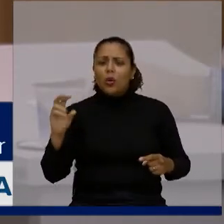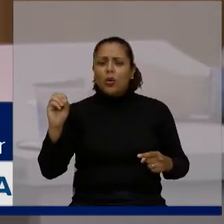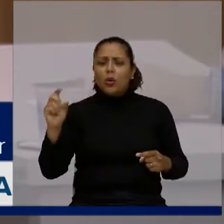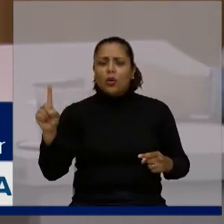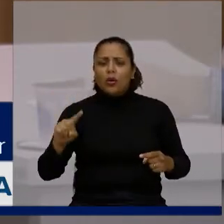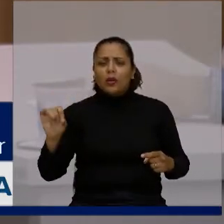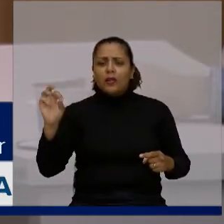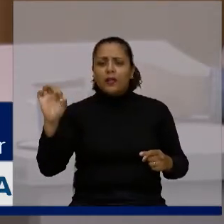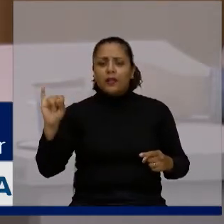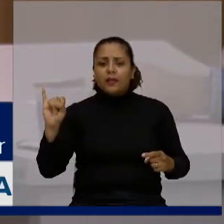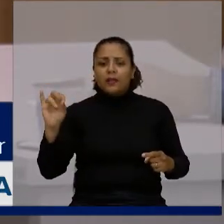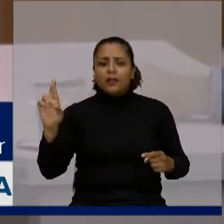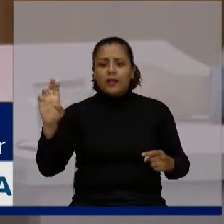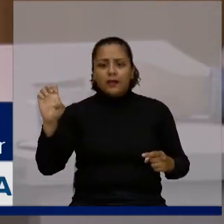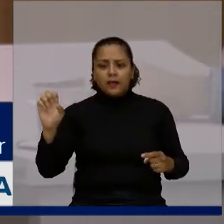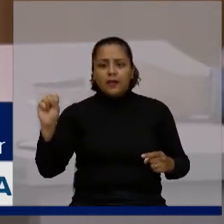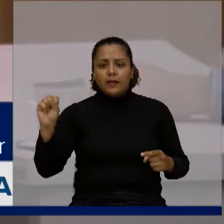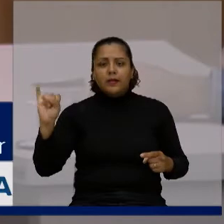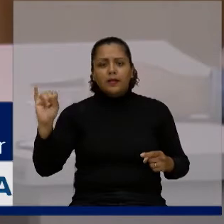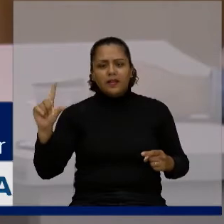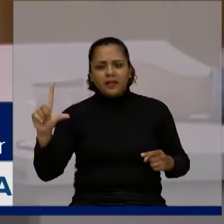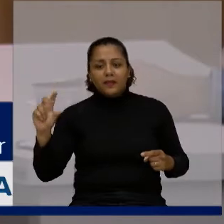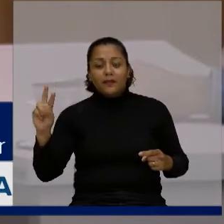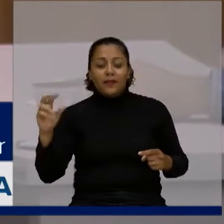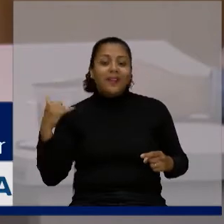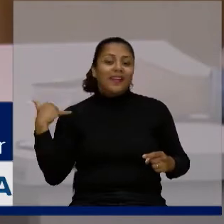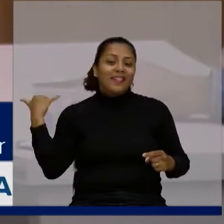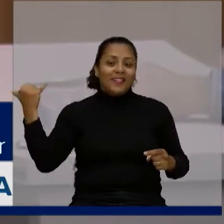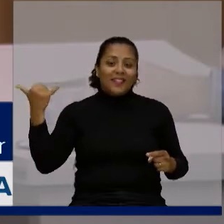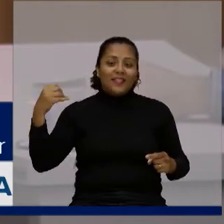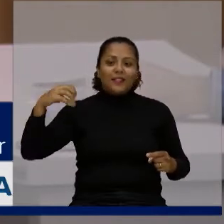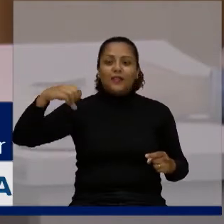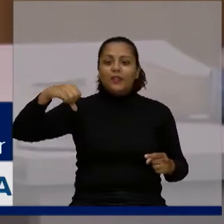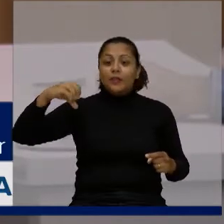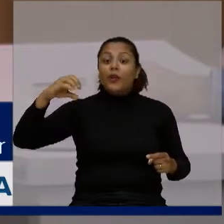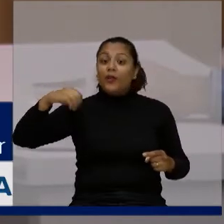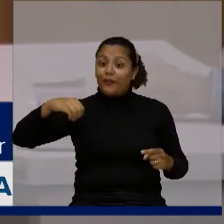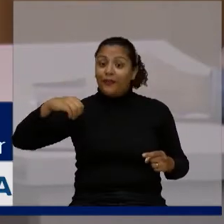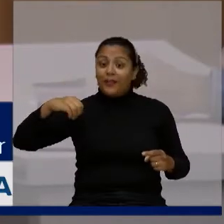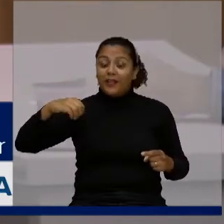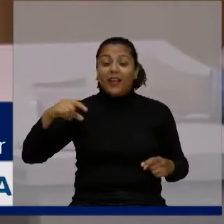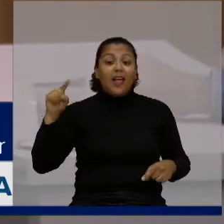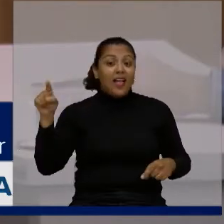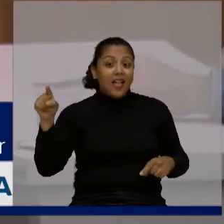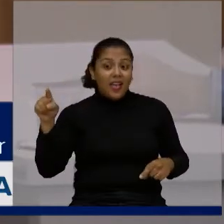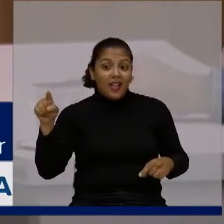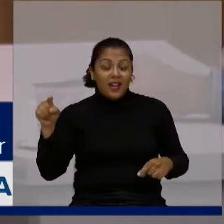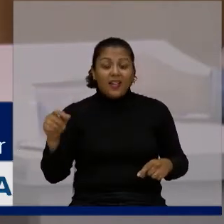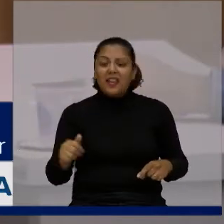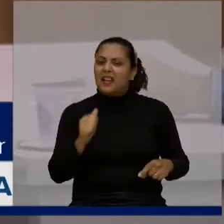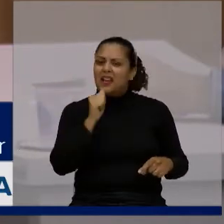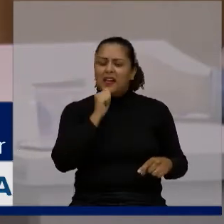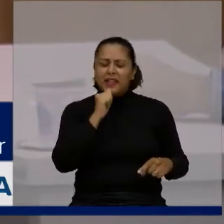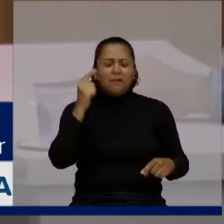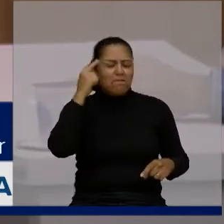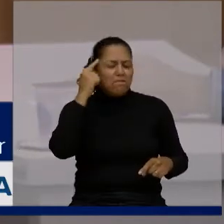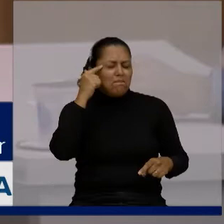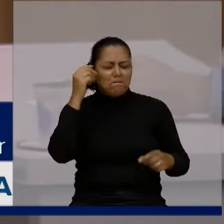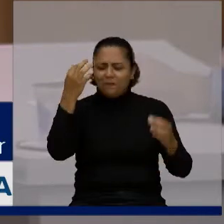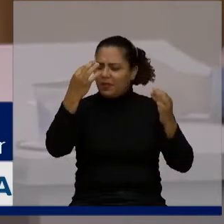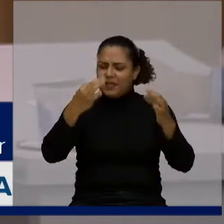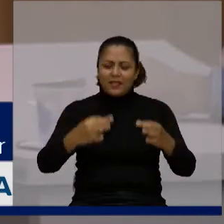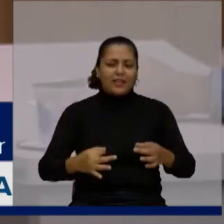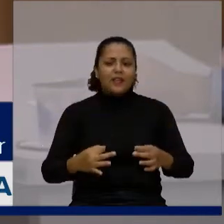nossa cidade. 90 anos, uma pessoa ainda muito lúcida, de bons